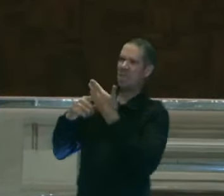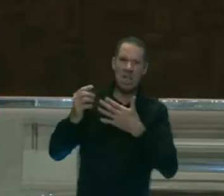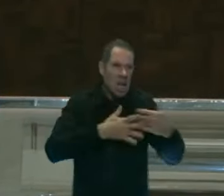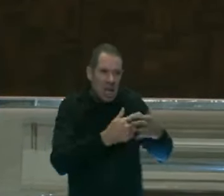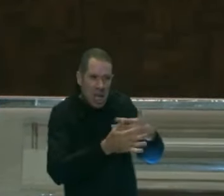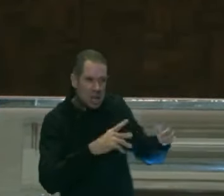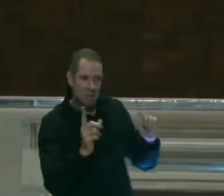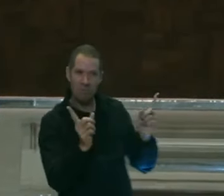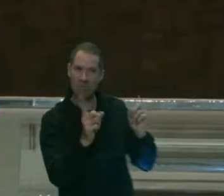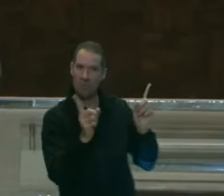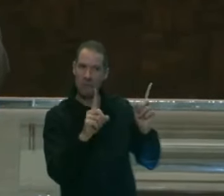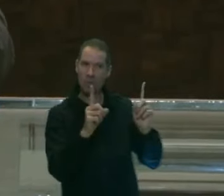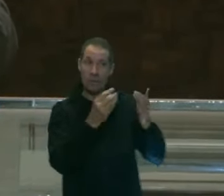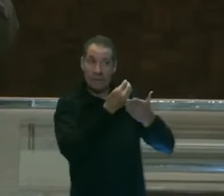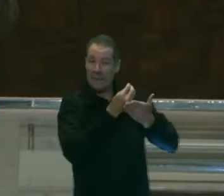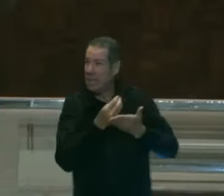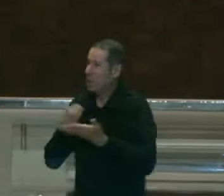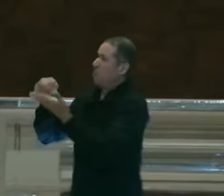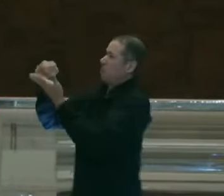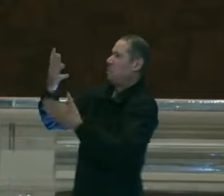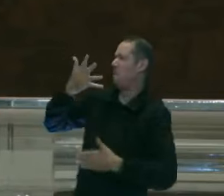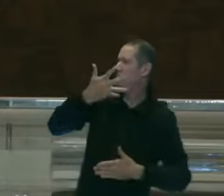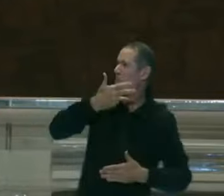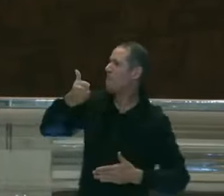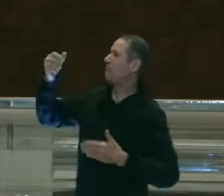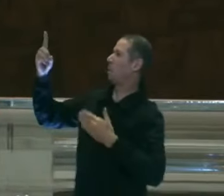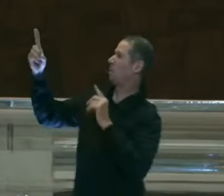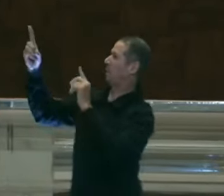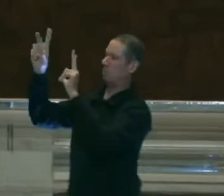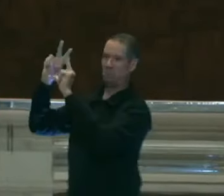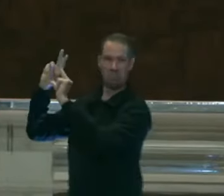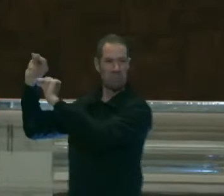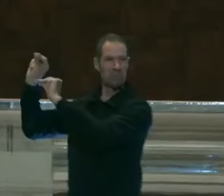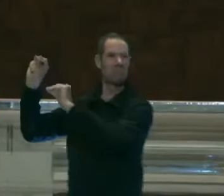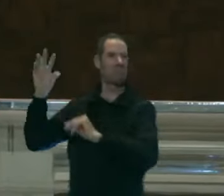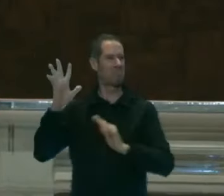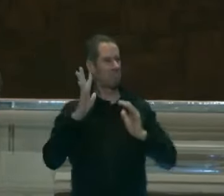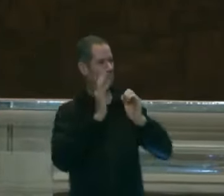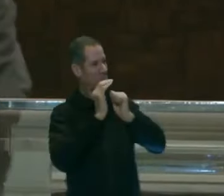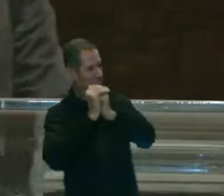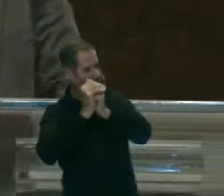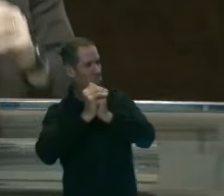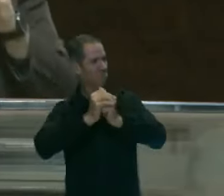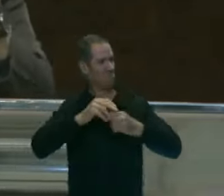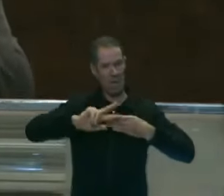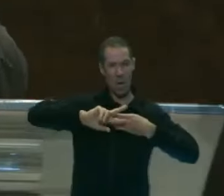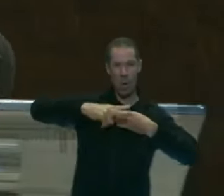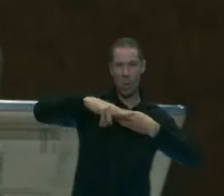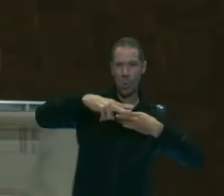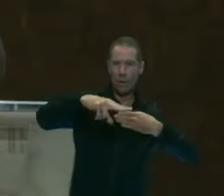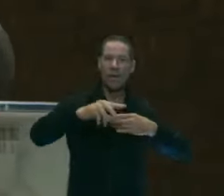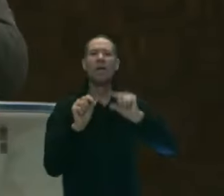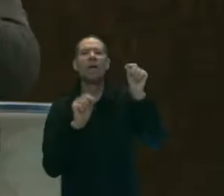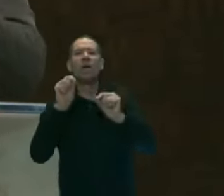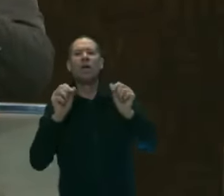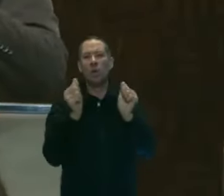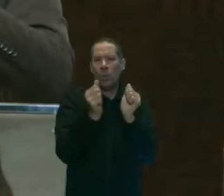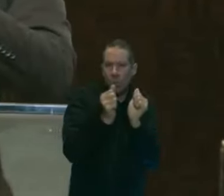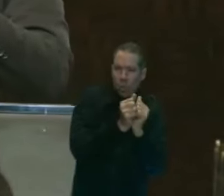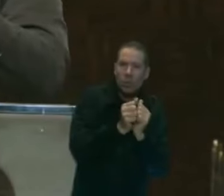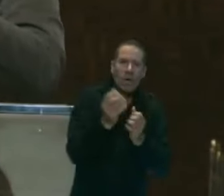jeito. Entregamos o melhor para Ele. Amém? Mas hoje eu quero continuar. Quem está comigo aqui